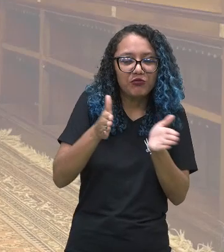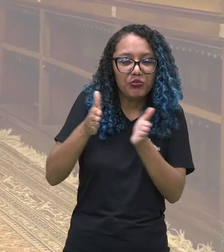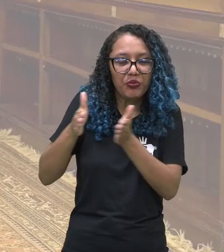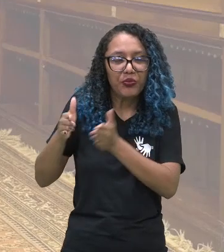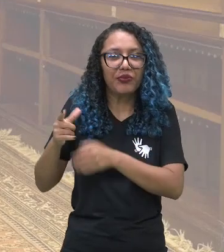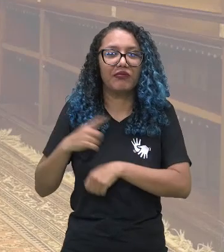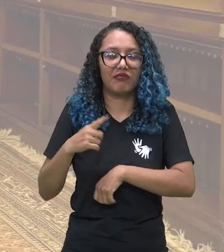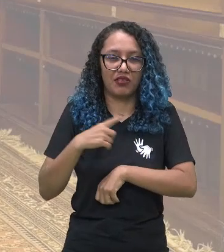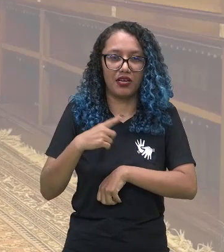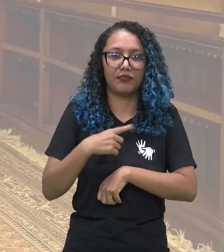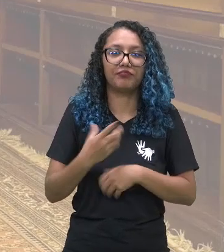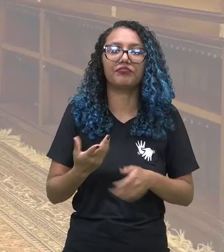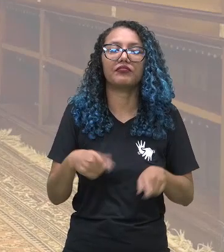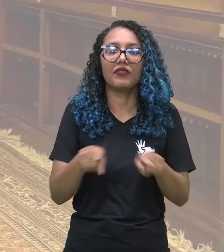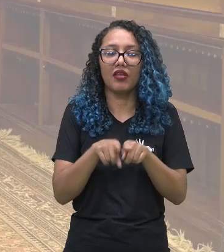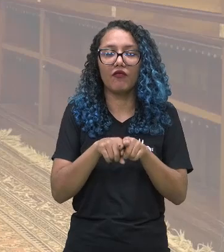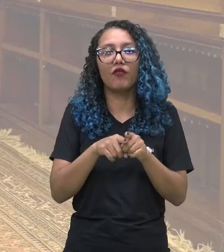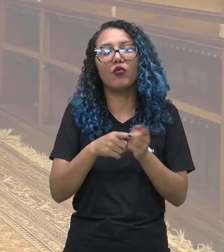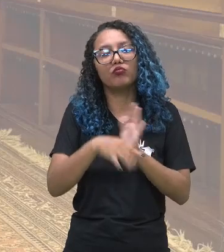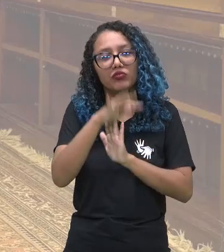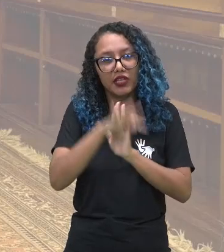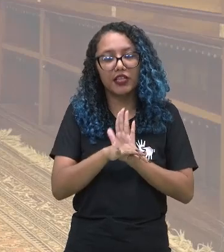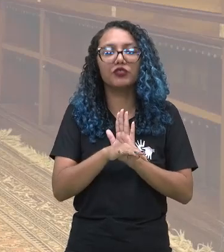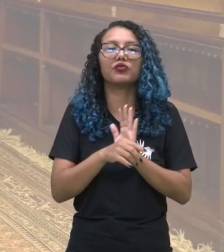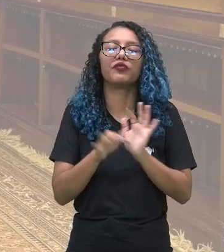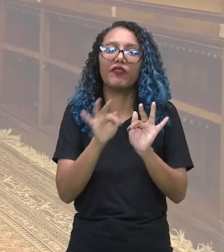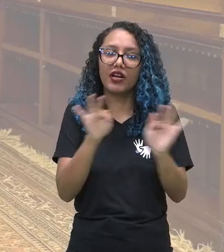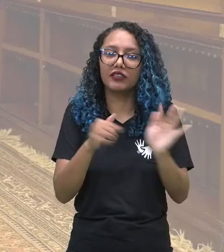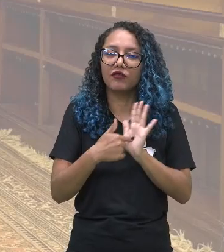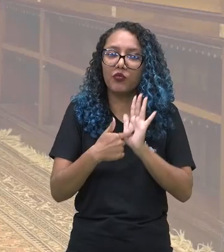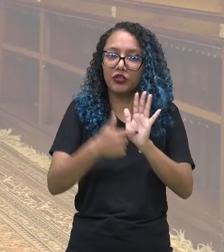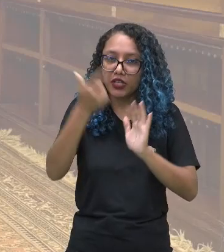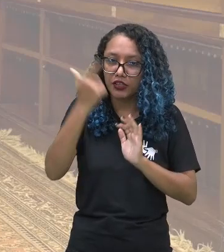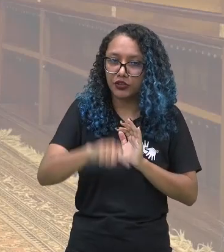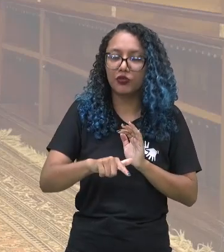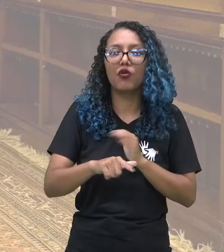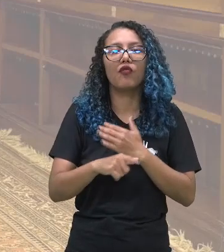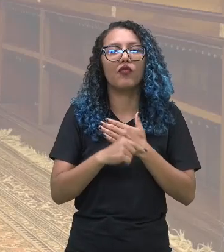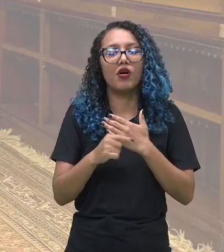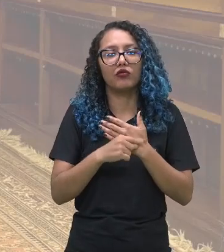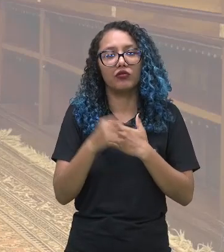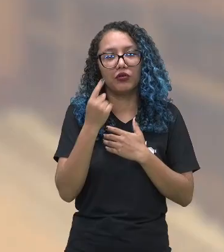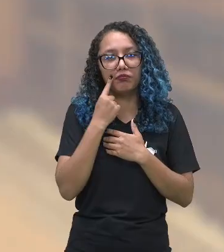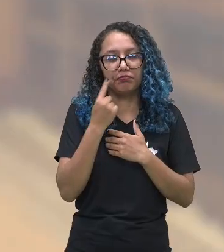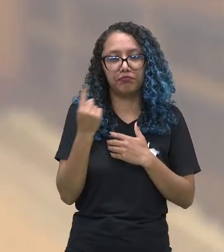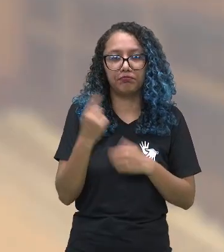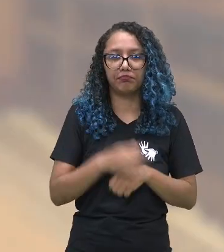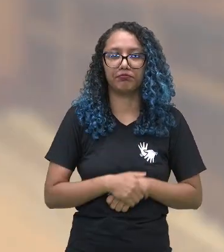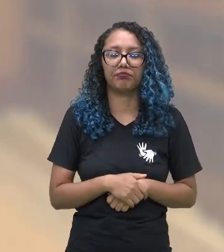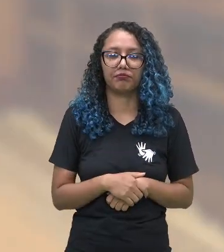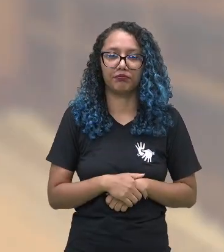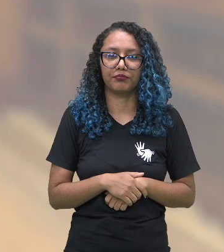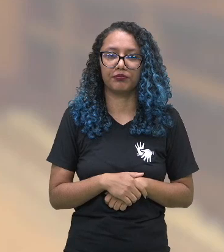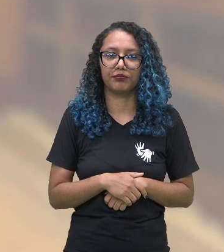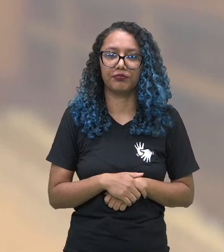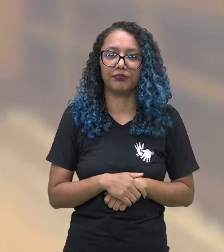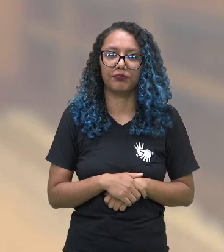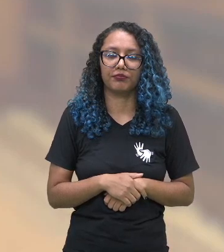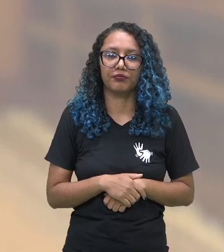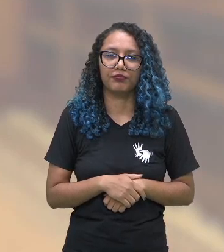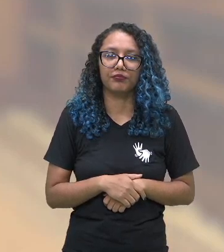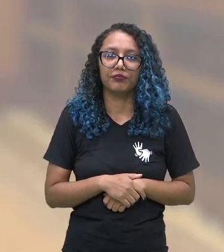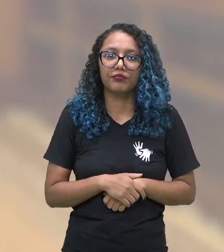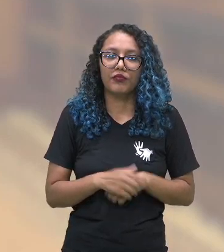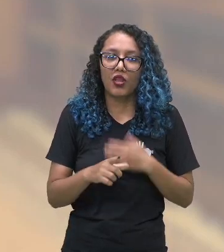aqui do livro, também escrito nas palavras do nosso próprio autor. Vamos ler juntos? Caio